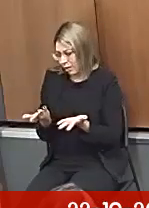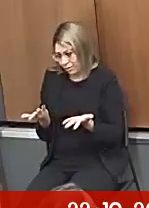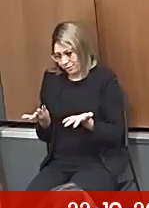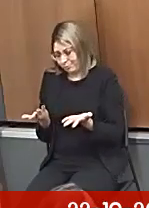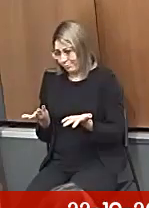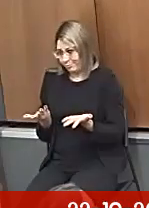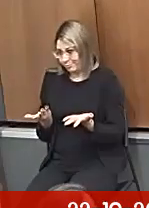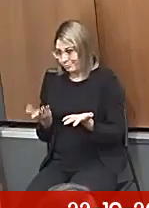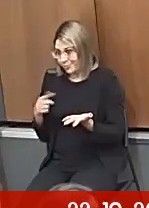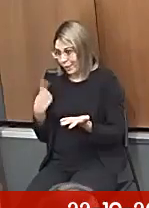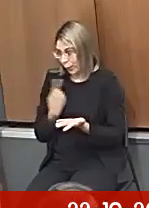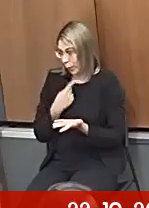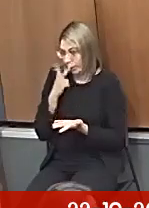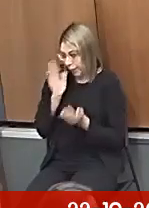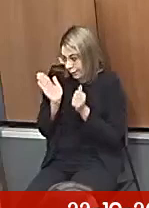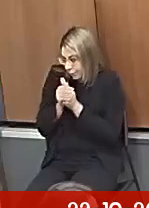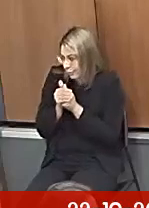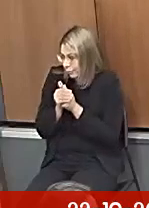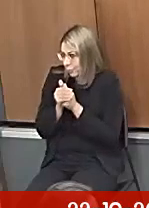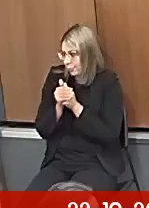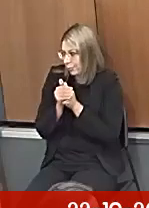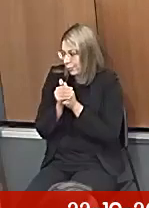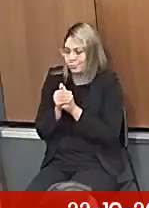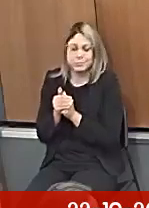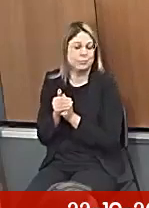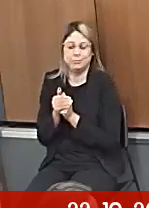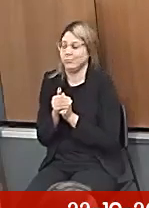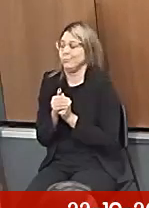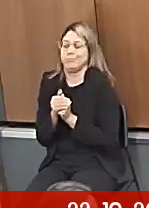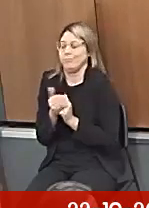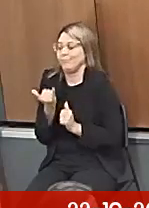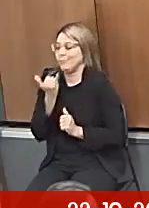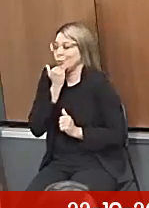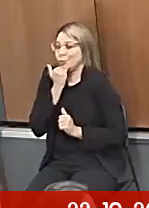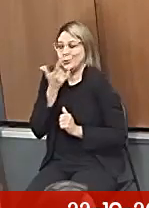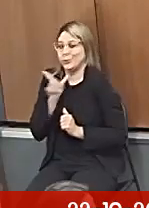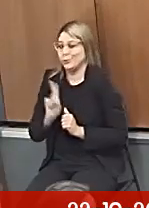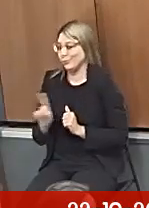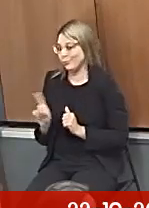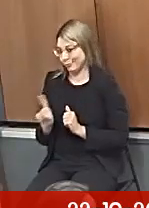Não dá para tapar o sol com a peneira. Não dá para esconder isso. Me perdoem.